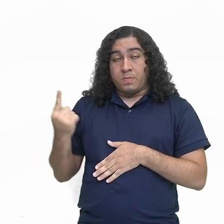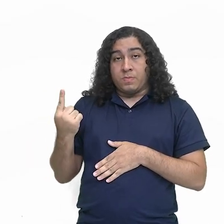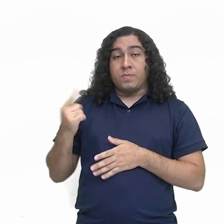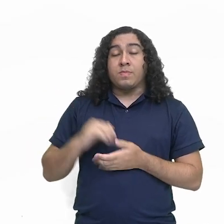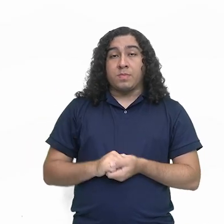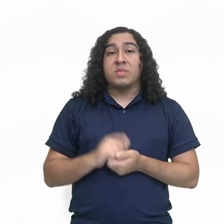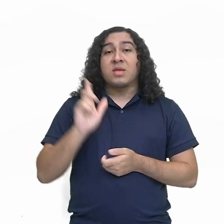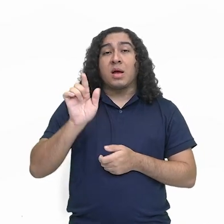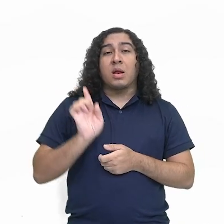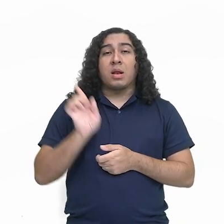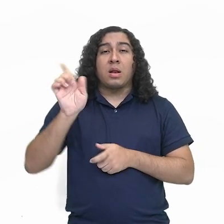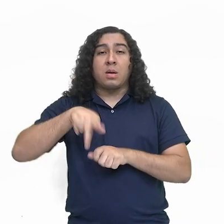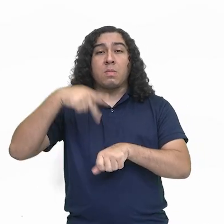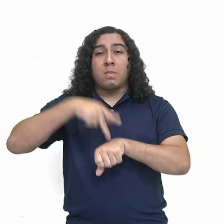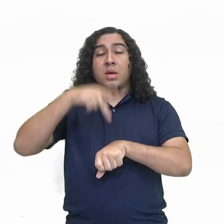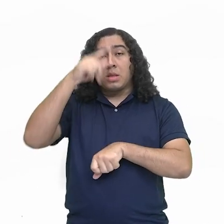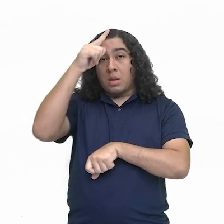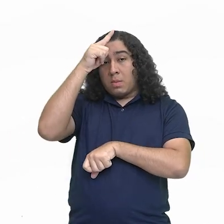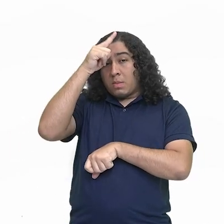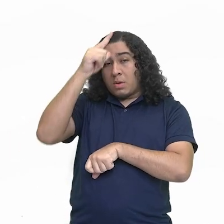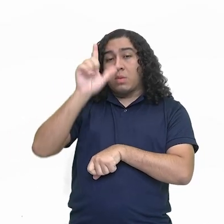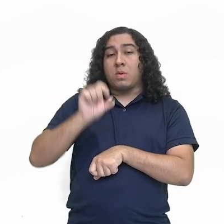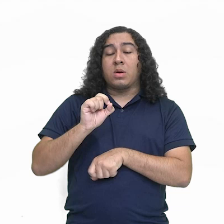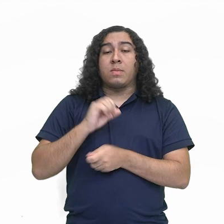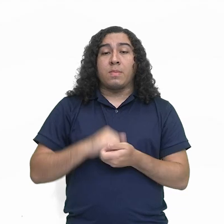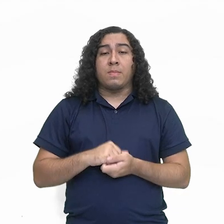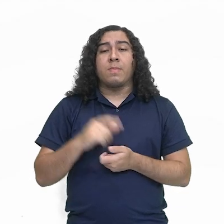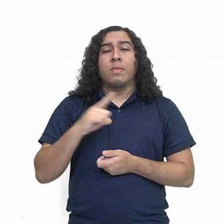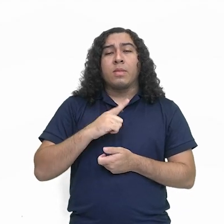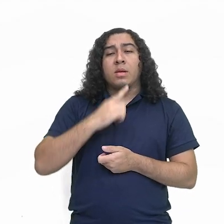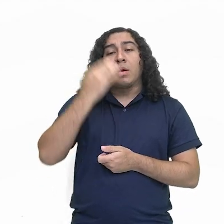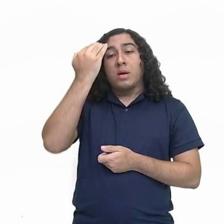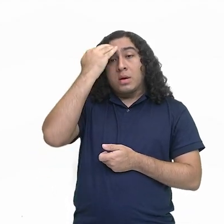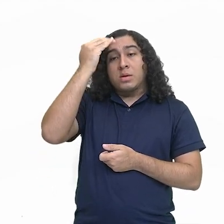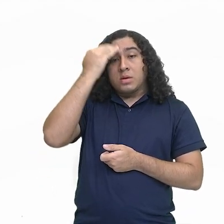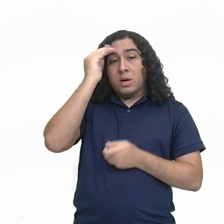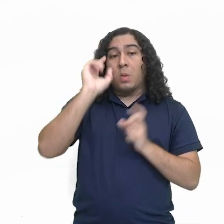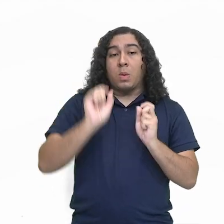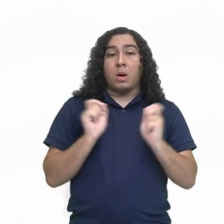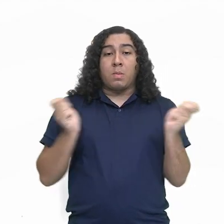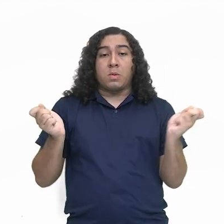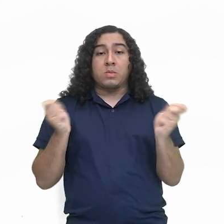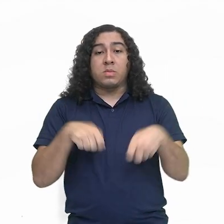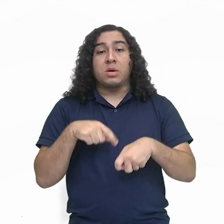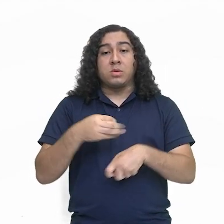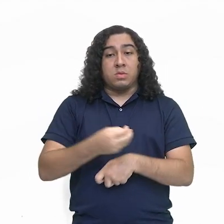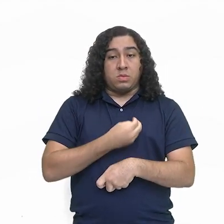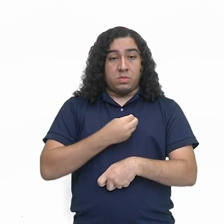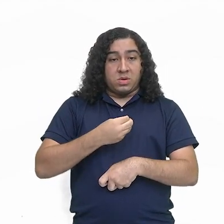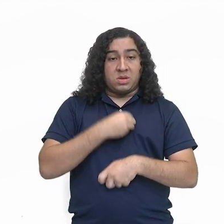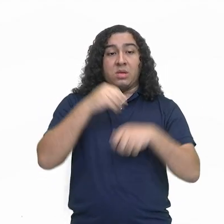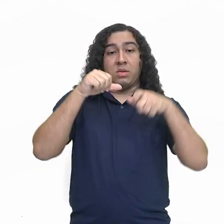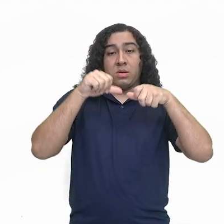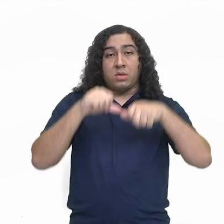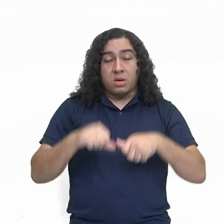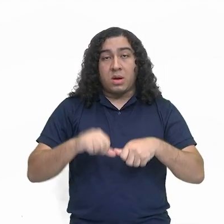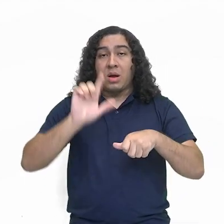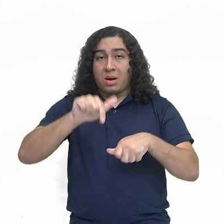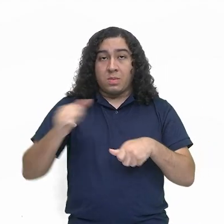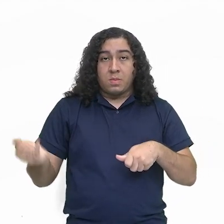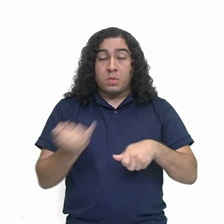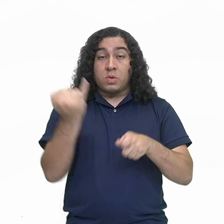alemão, entendia que as condições materiais de existência eram determinantes na vida